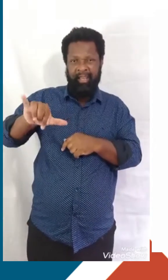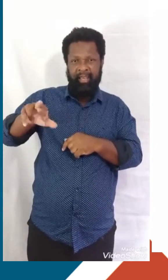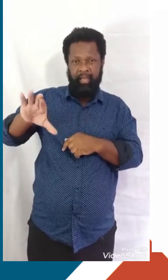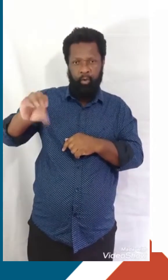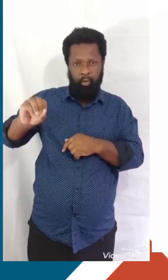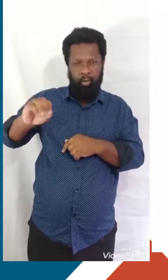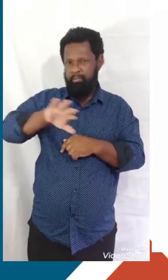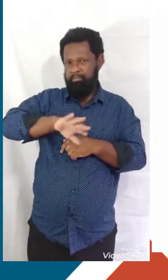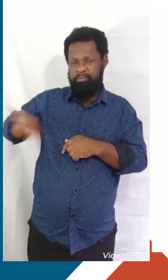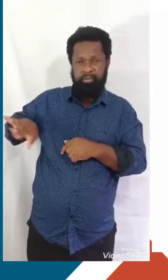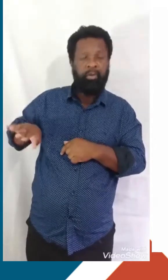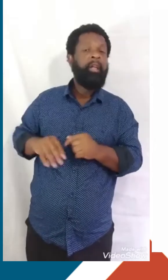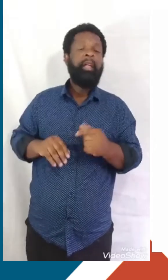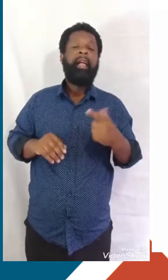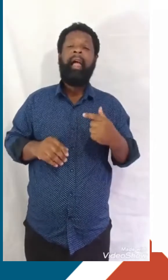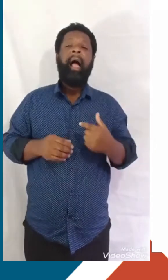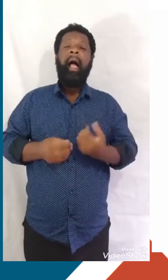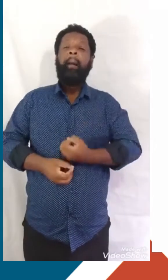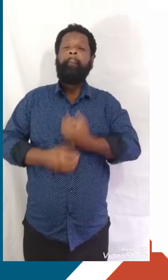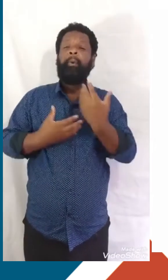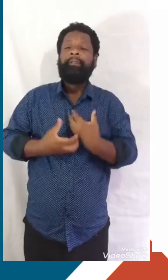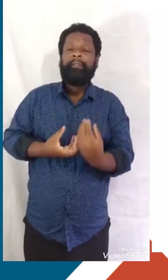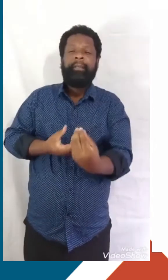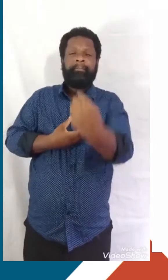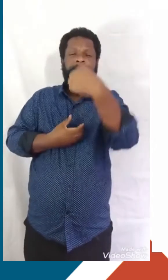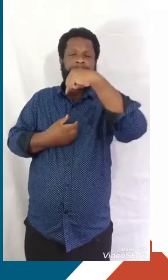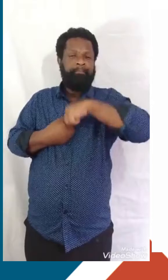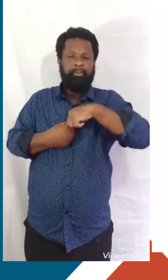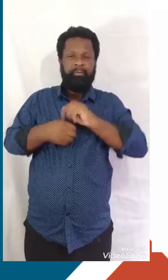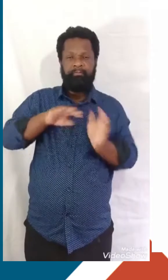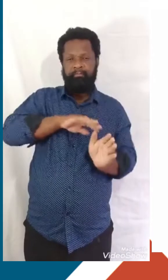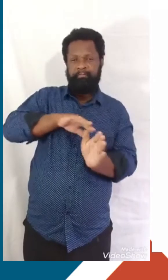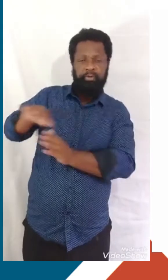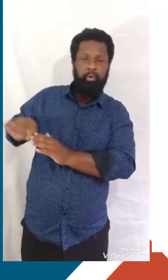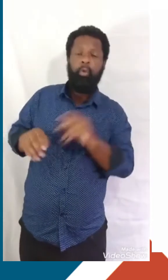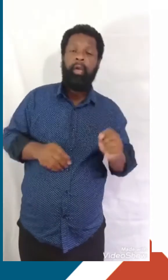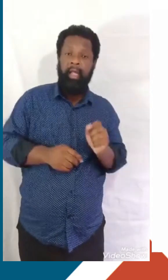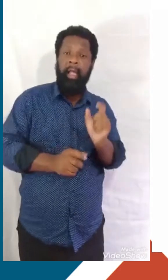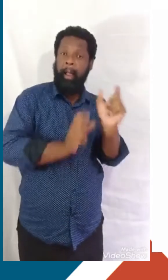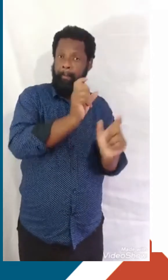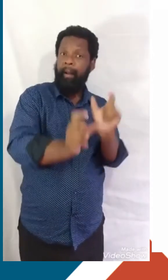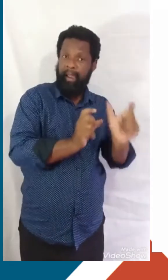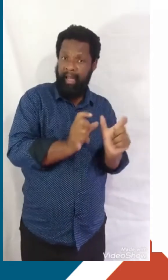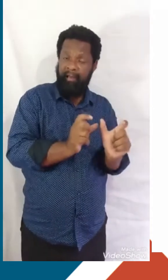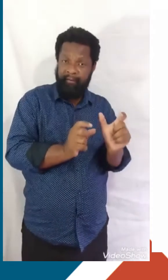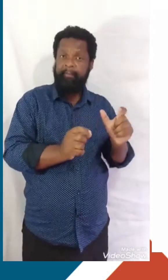poesia intimista é substituída pela concretude das palavras no seu